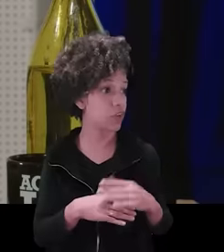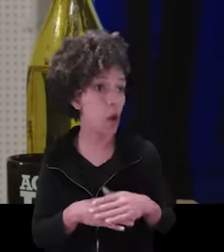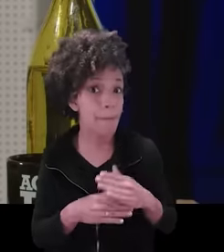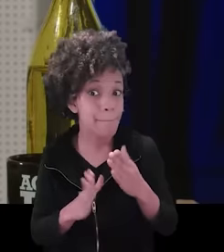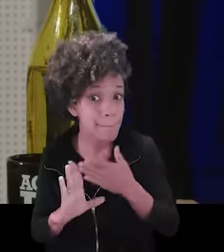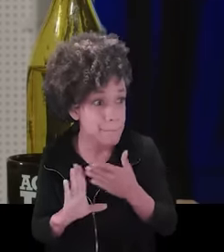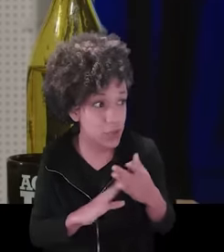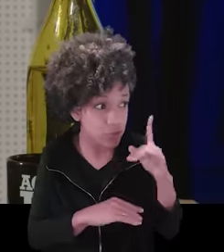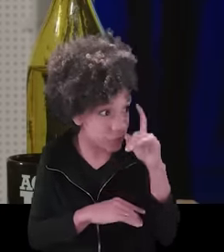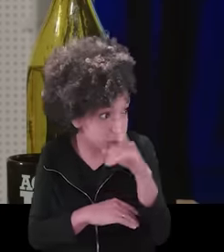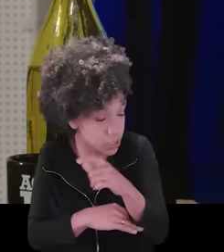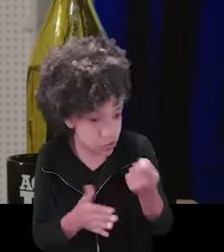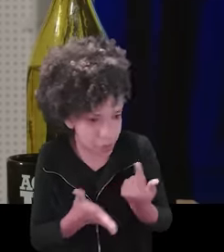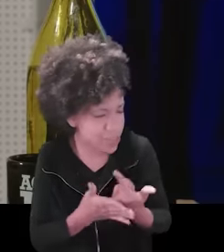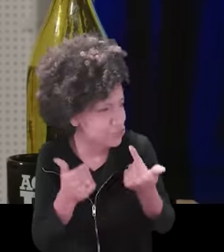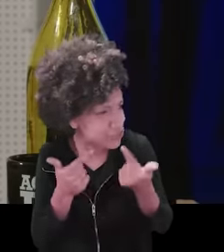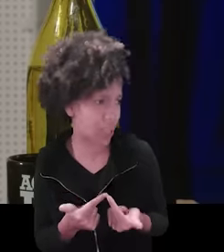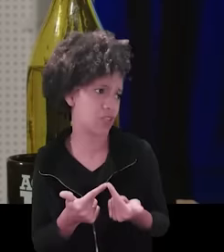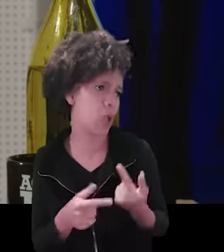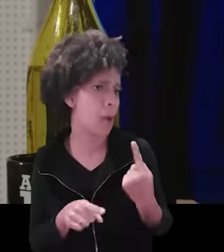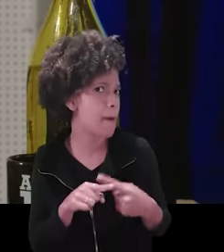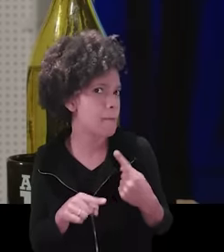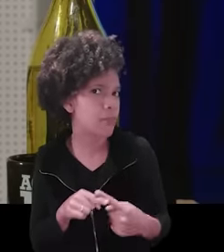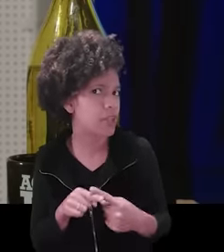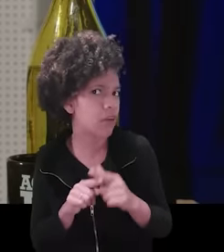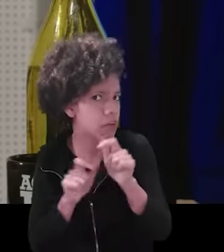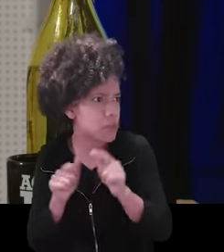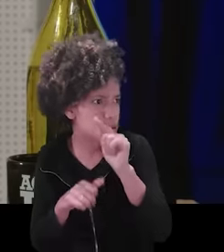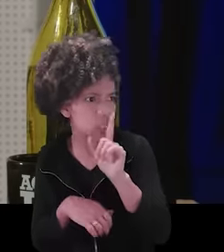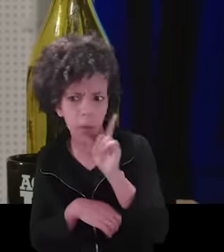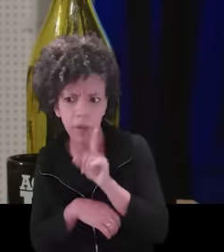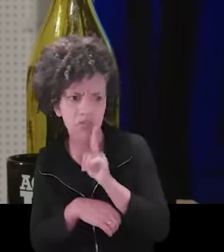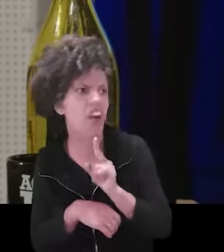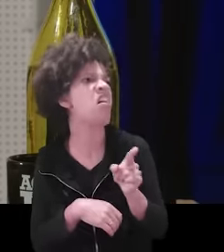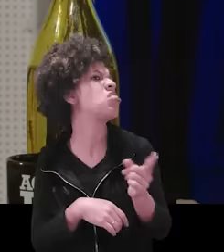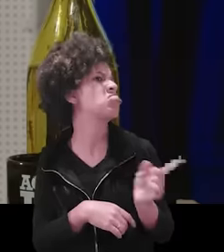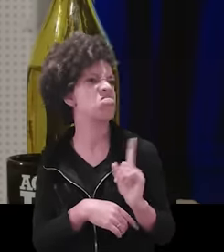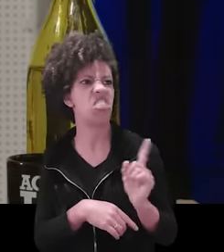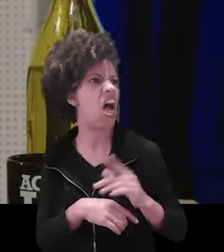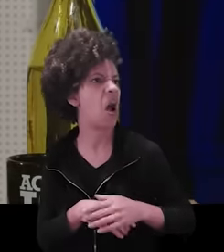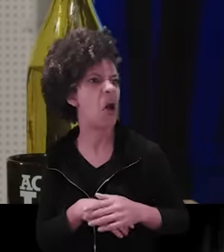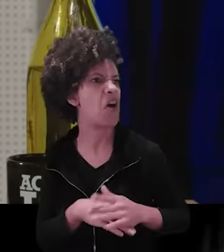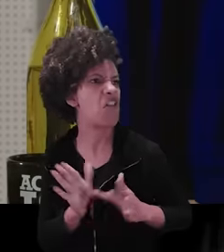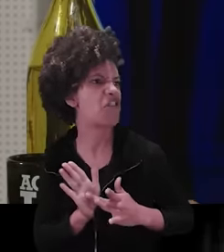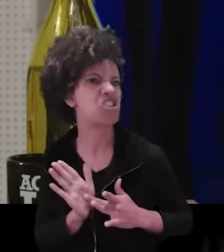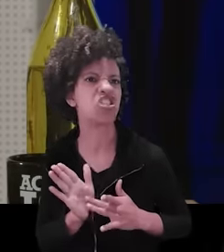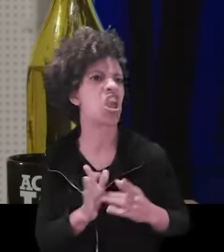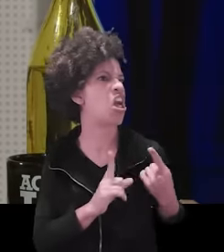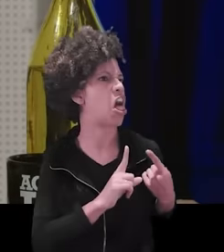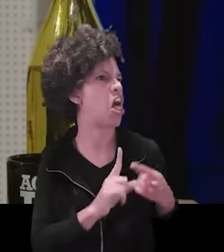muito é só um processo para ele comprar essa casa super chato porque os caras assim apontava mão se você não é